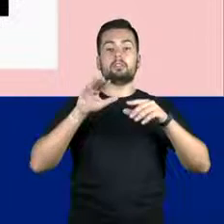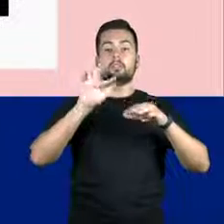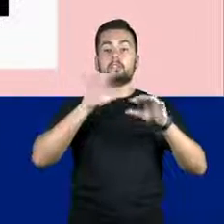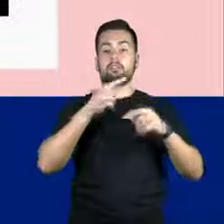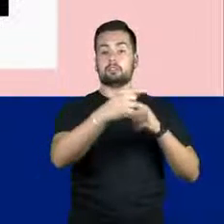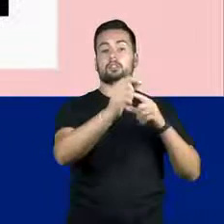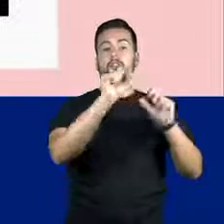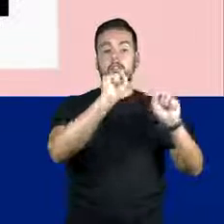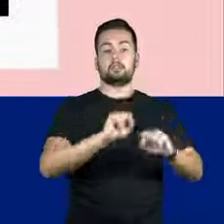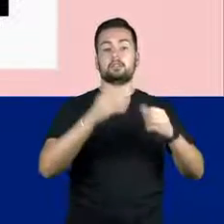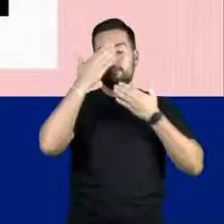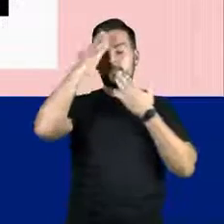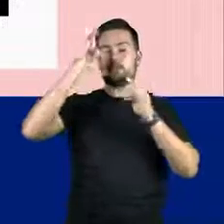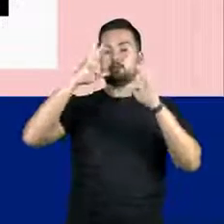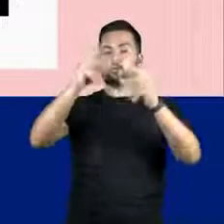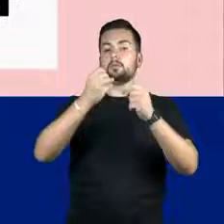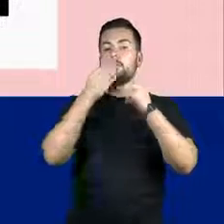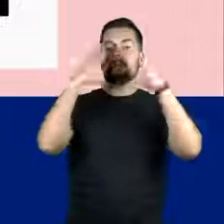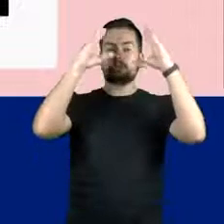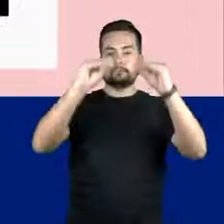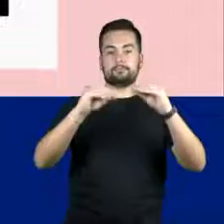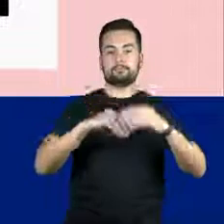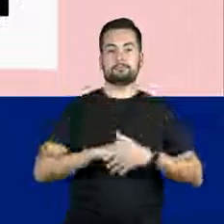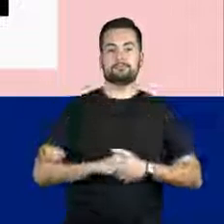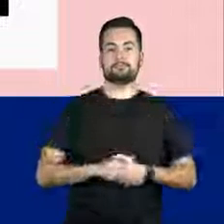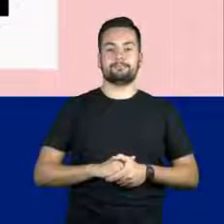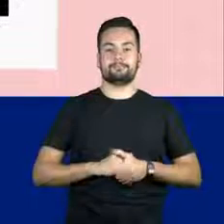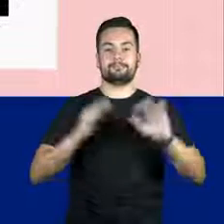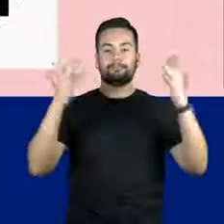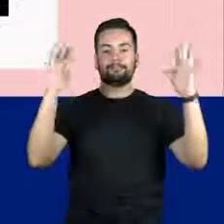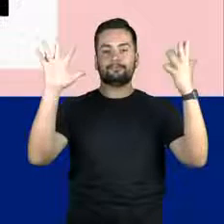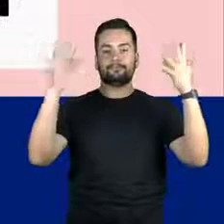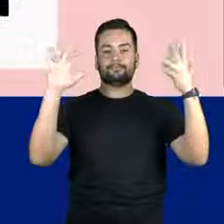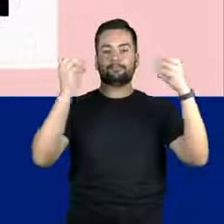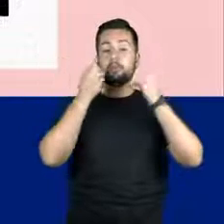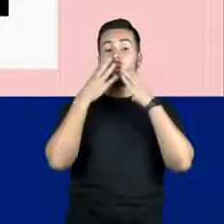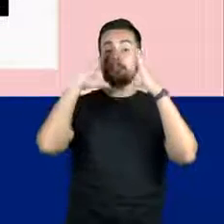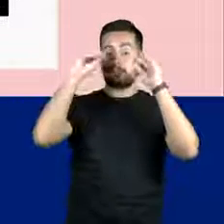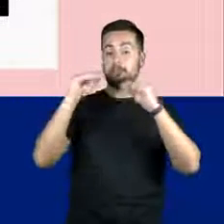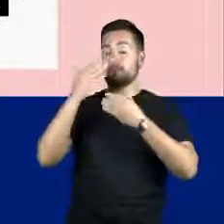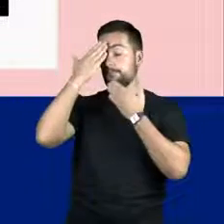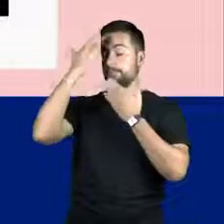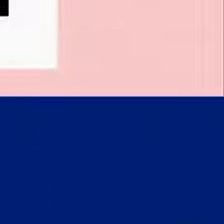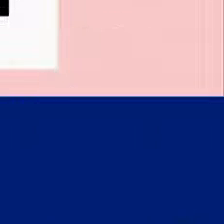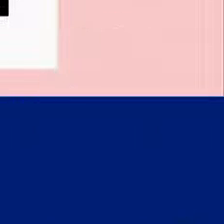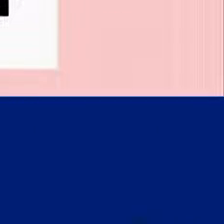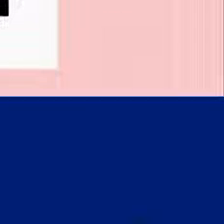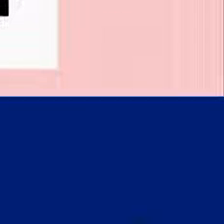E agradecemos a todos e uma boa noite. Boa noite, pessoal. Obrigado.